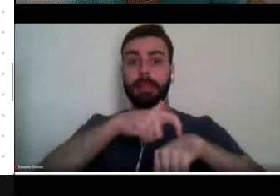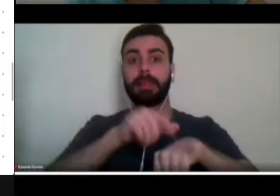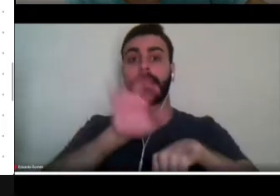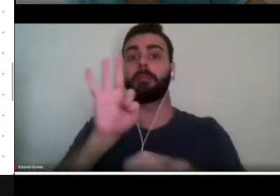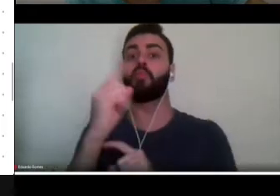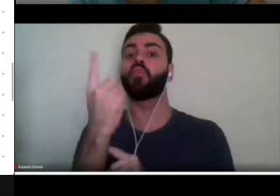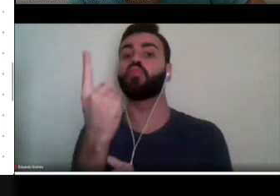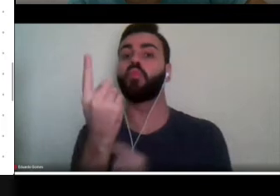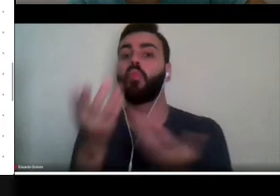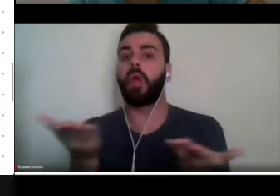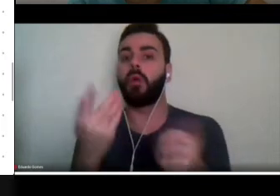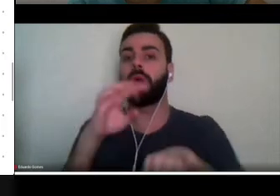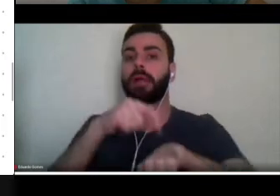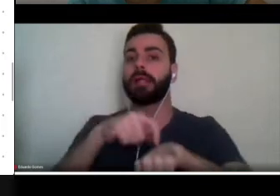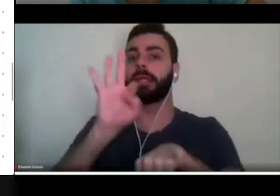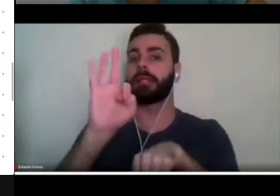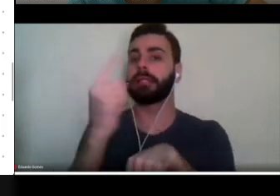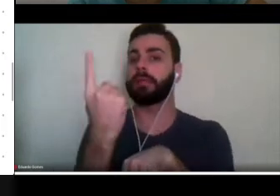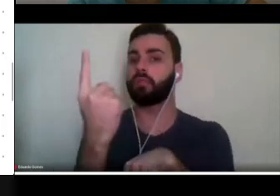Isso aqui